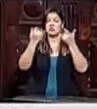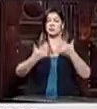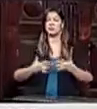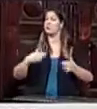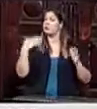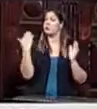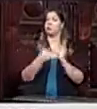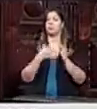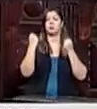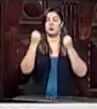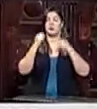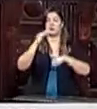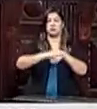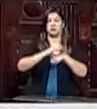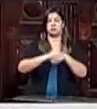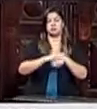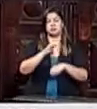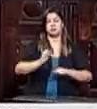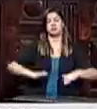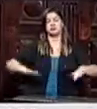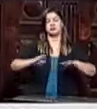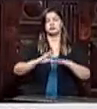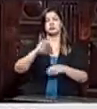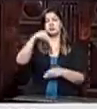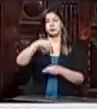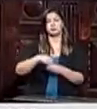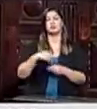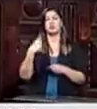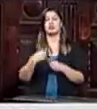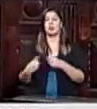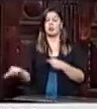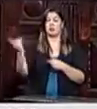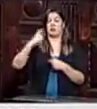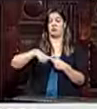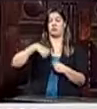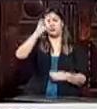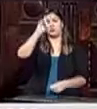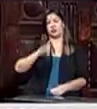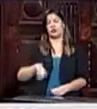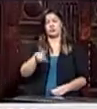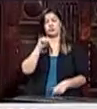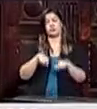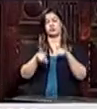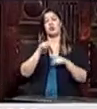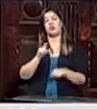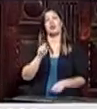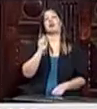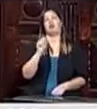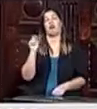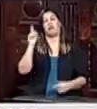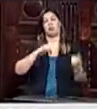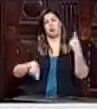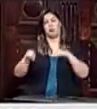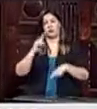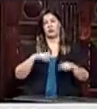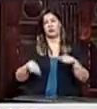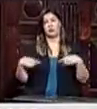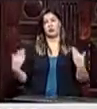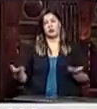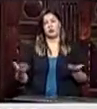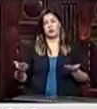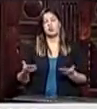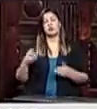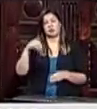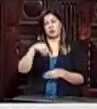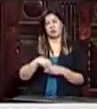do povo e está mais do que na hora de devolver ao povo o direito de escolher quem vai governá-lo, porque teve a